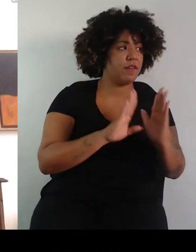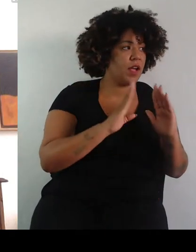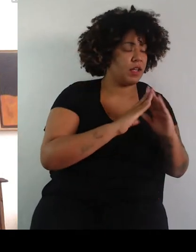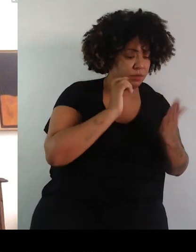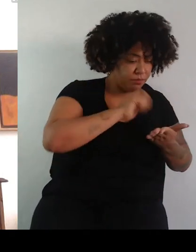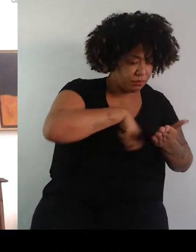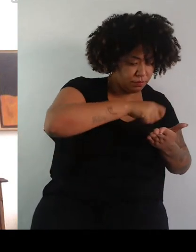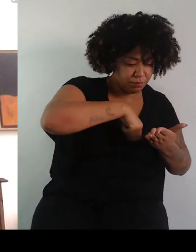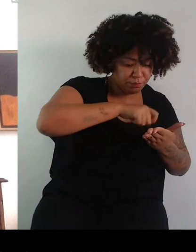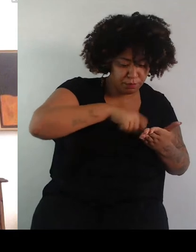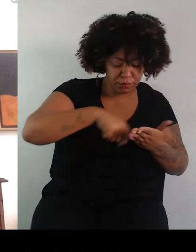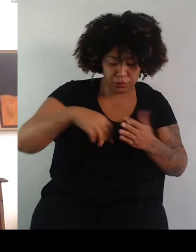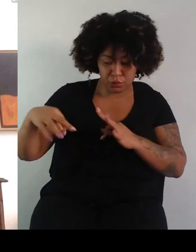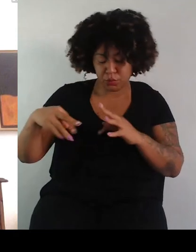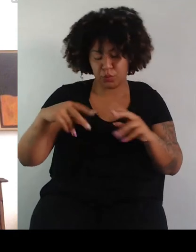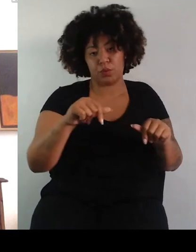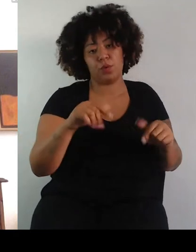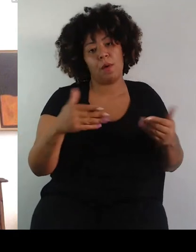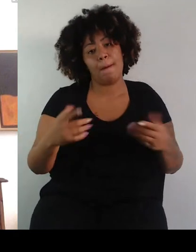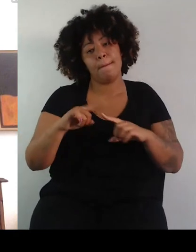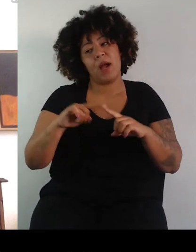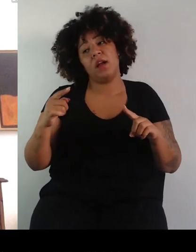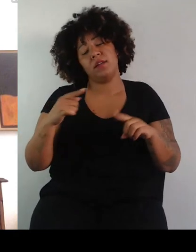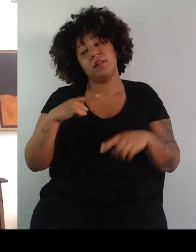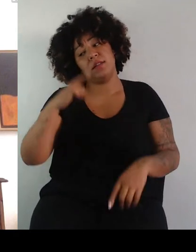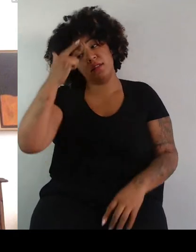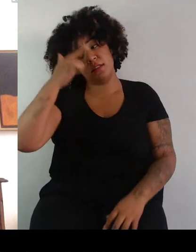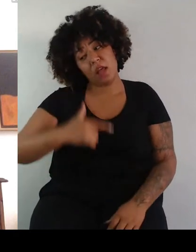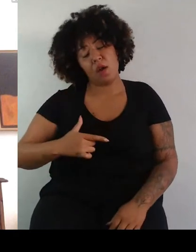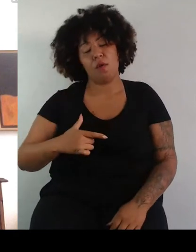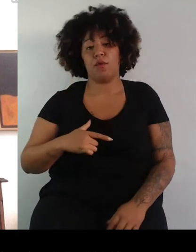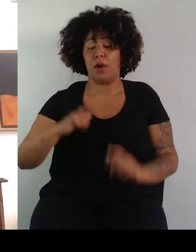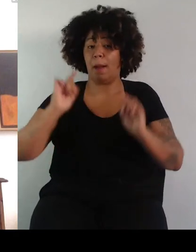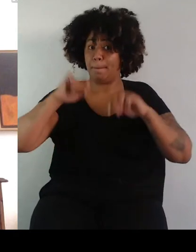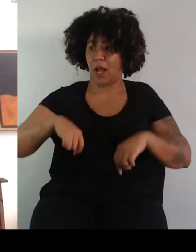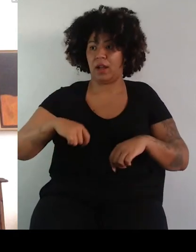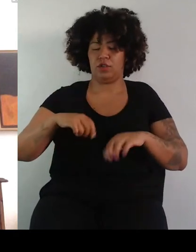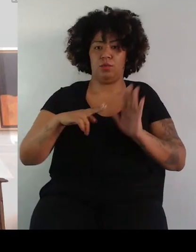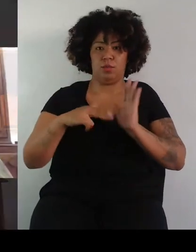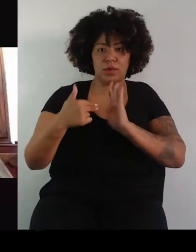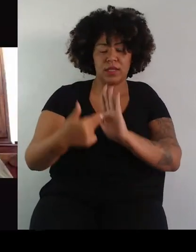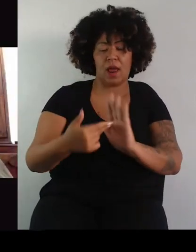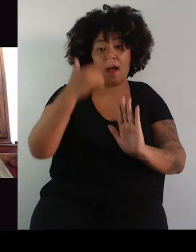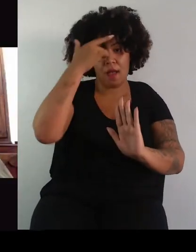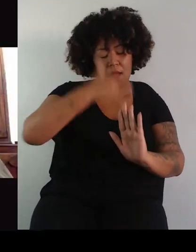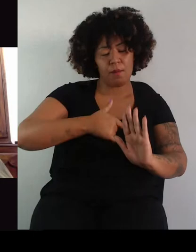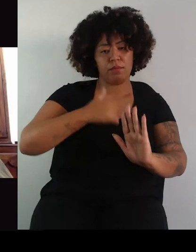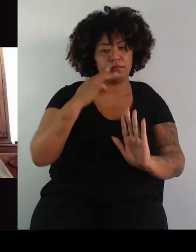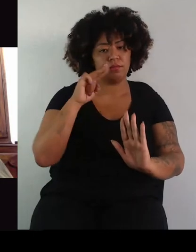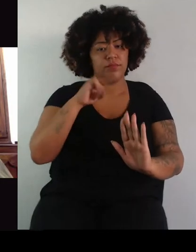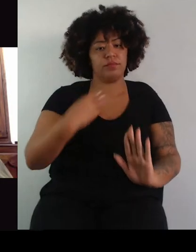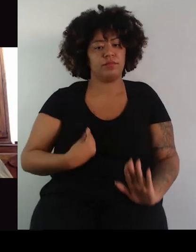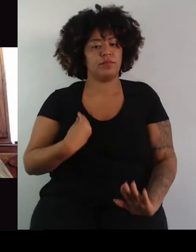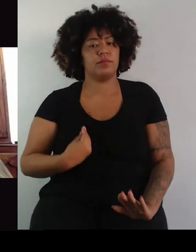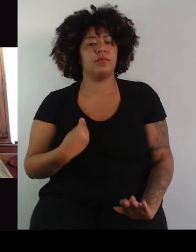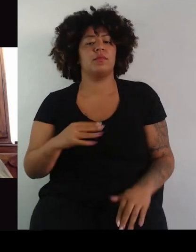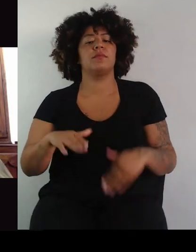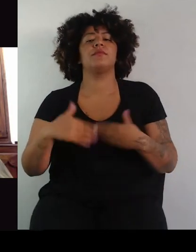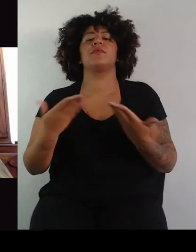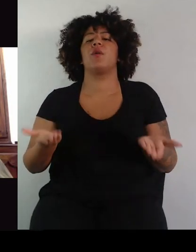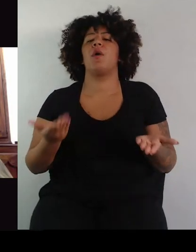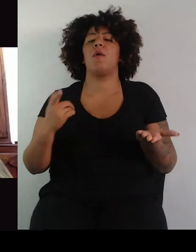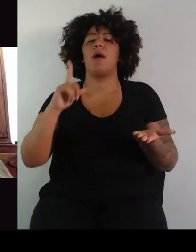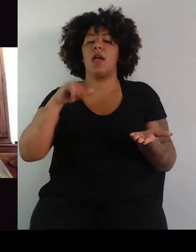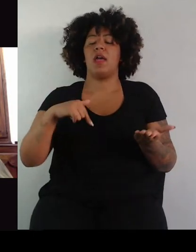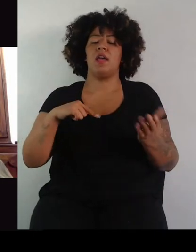Então eu fui basicamente uma testemunha e dessas histórias contadas eram as diferenças